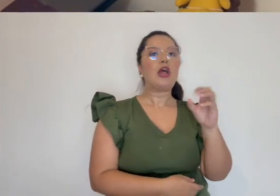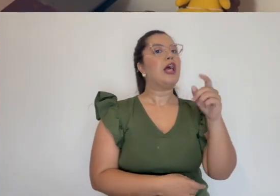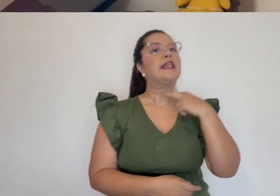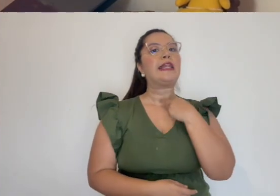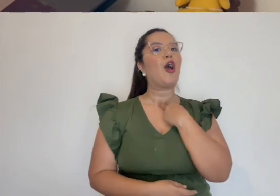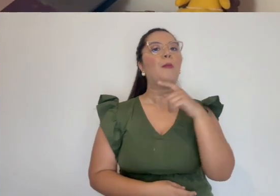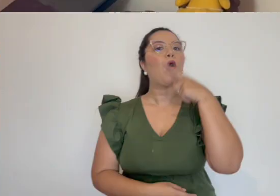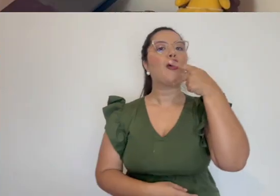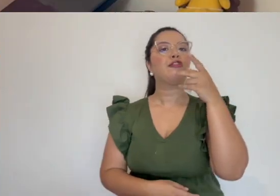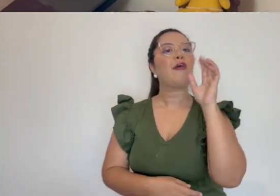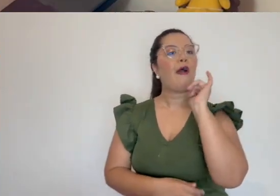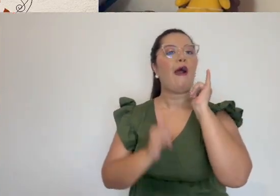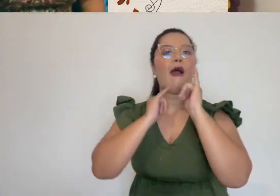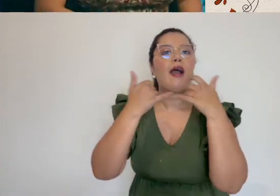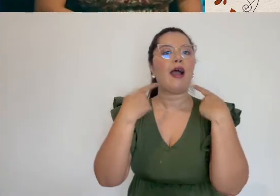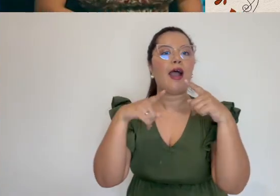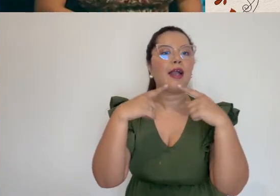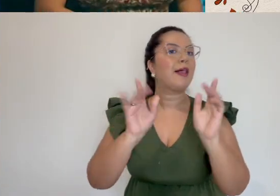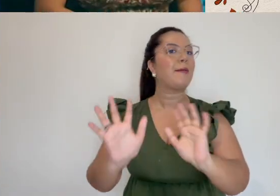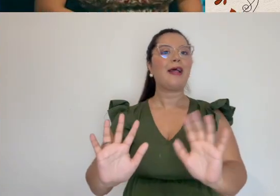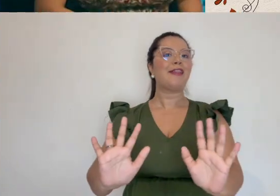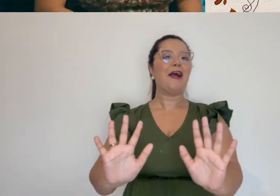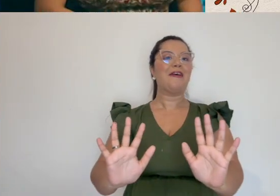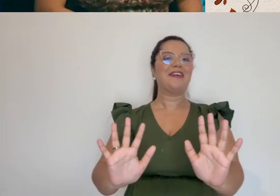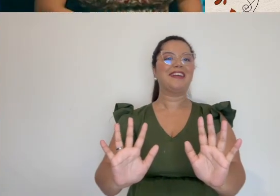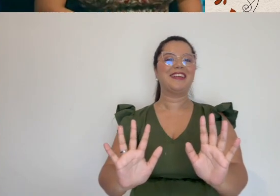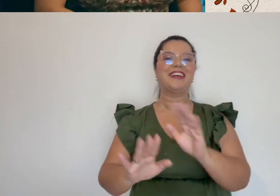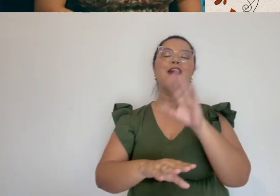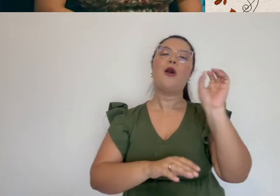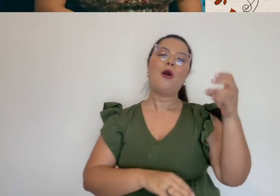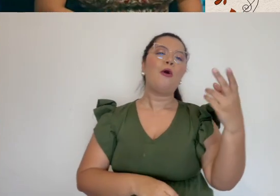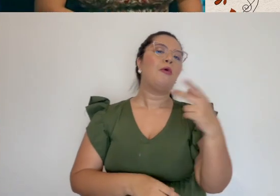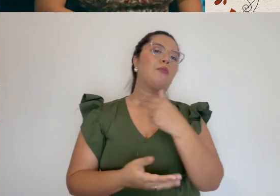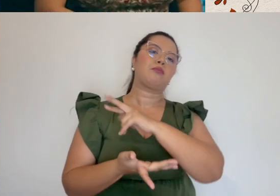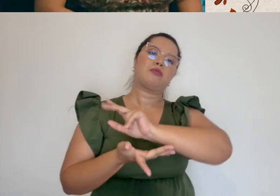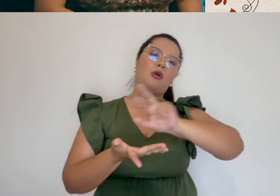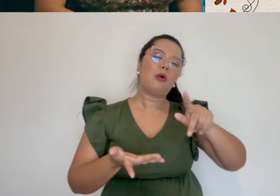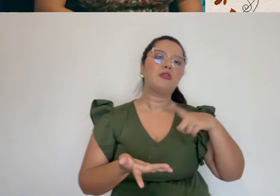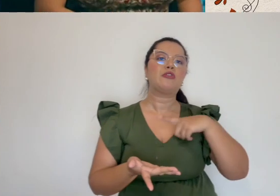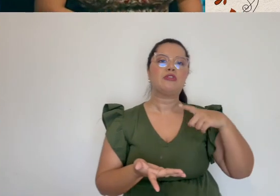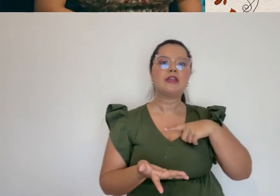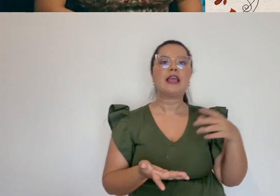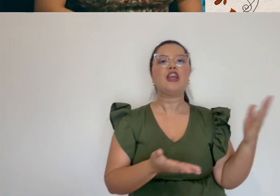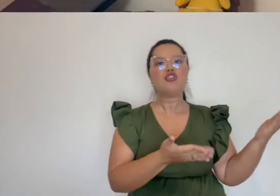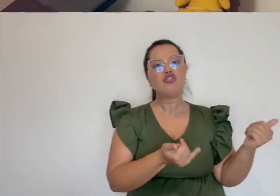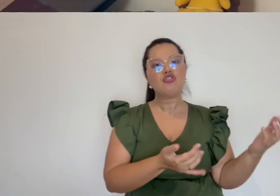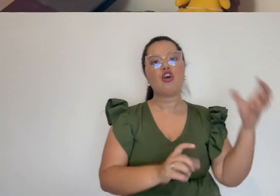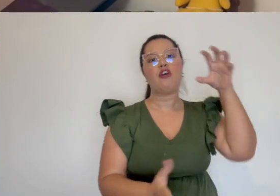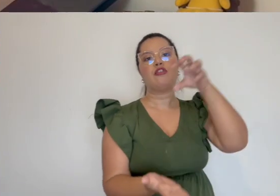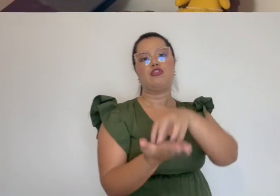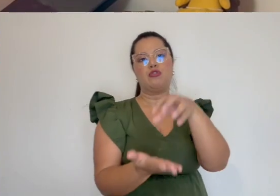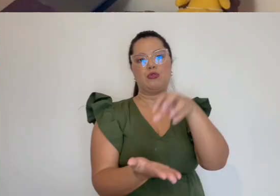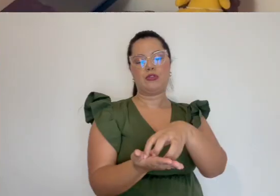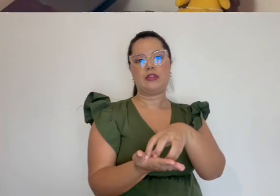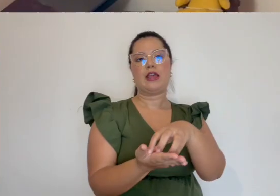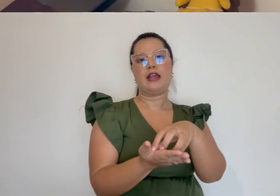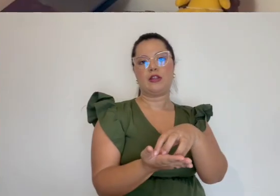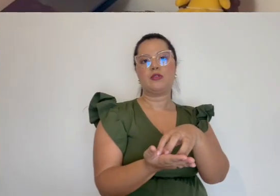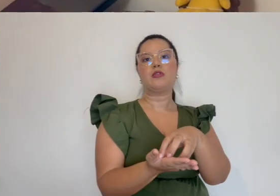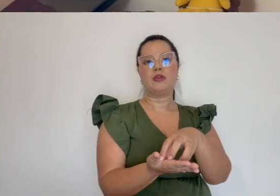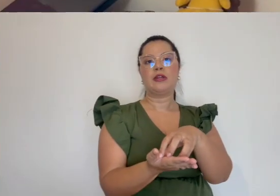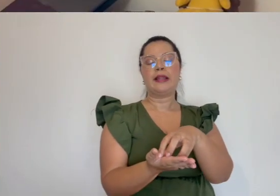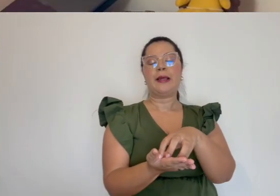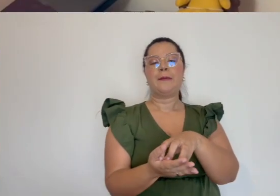Vamos combinar aqui. Ou Para Todos os Garotos que Já Amei, ou então A Cinco Passos de Você. São filmes que têm jovens